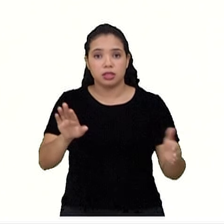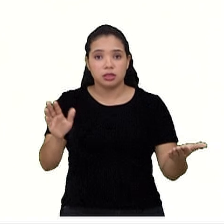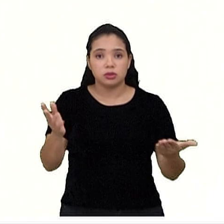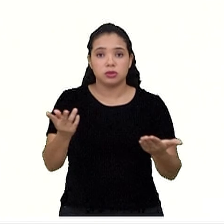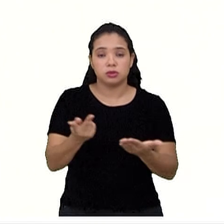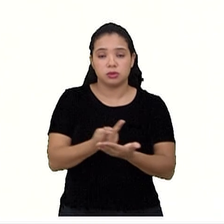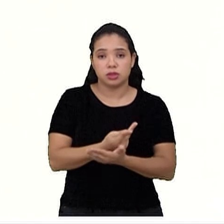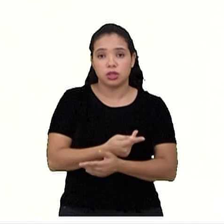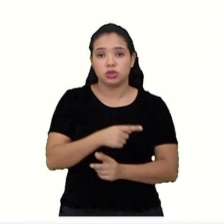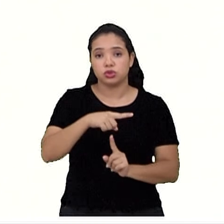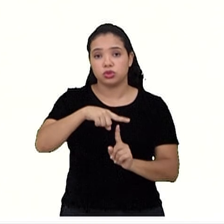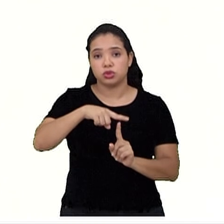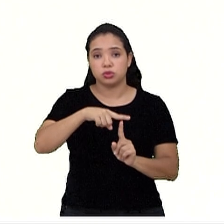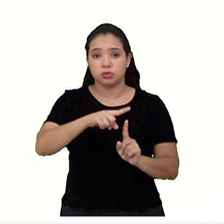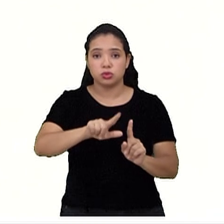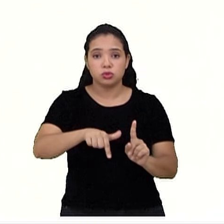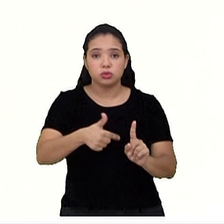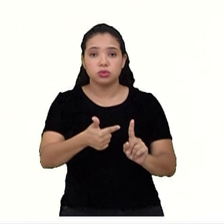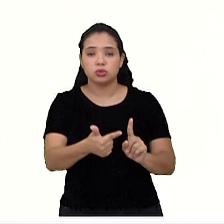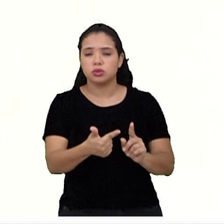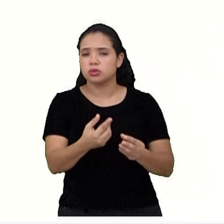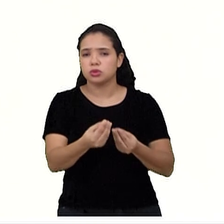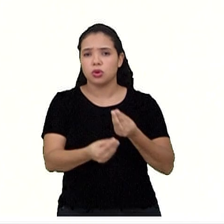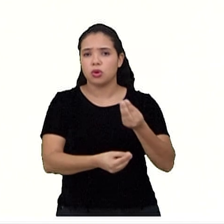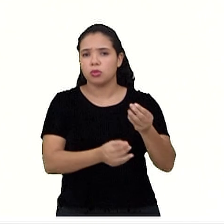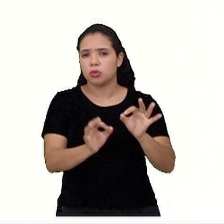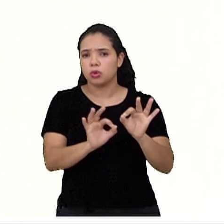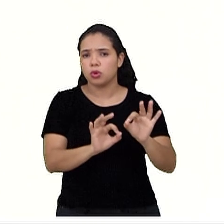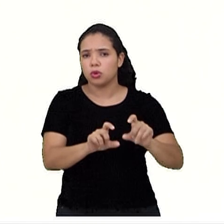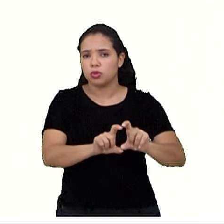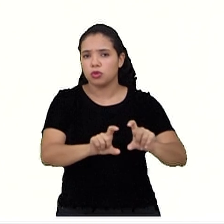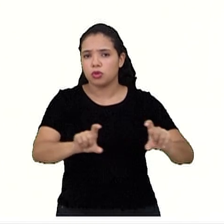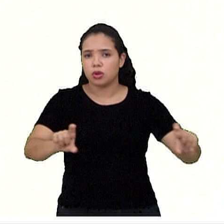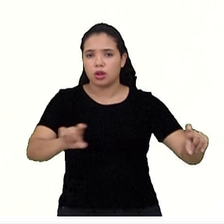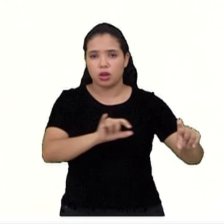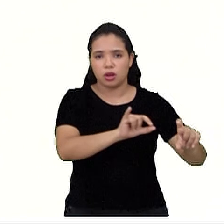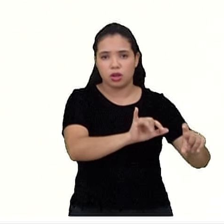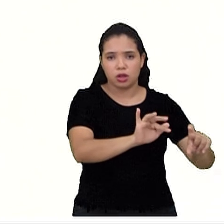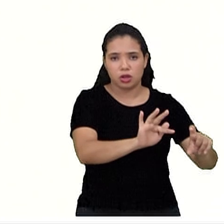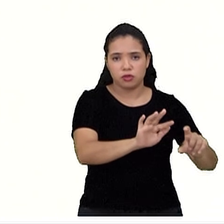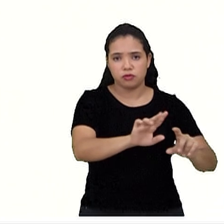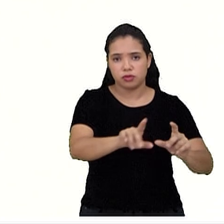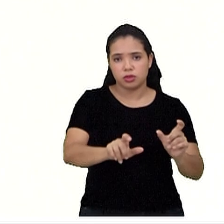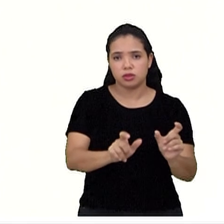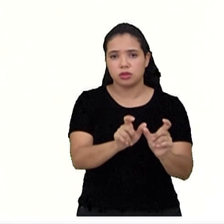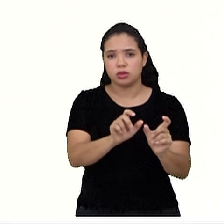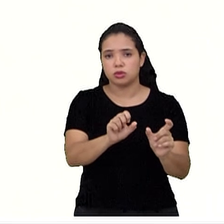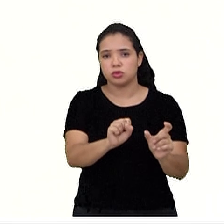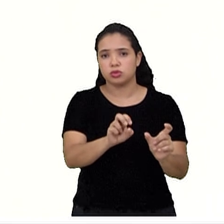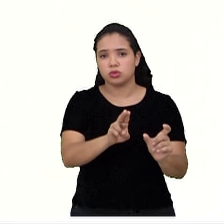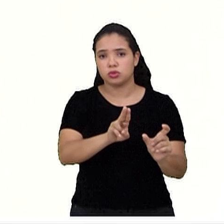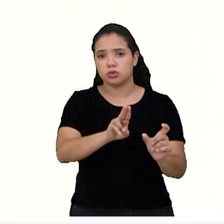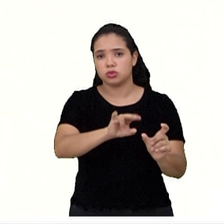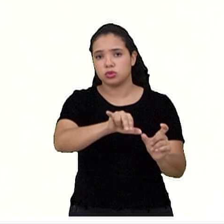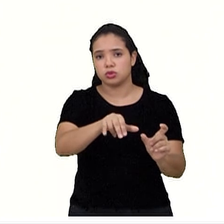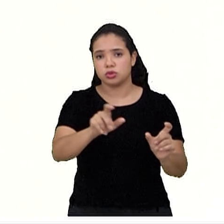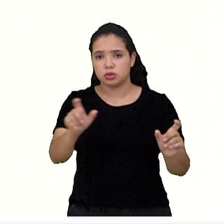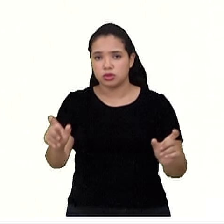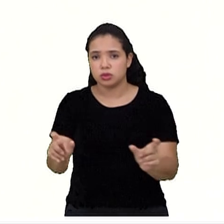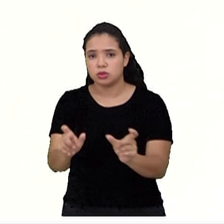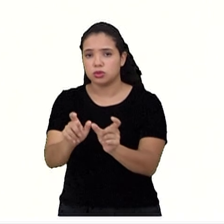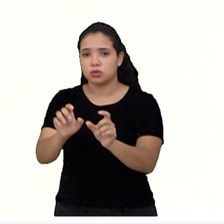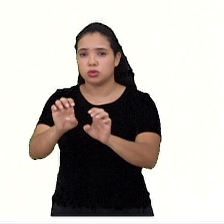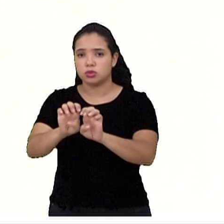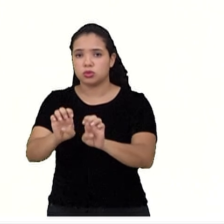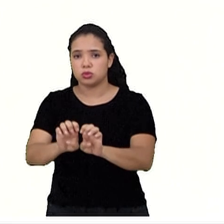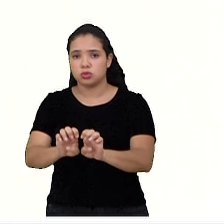2. Professor, como é que eu formo a frase? Eu tenho o if, mais o sujeito, mas a estrutura do simple past, quer dizer, meu verbo